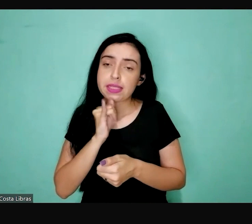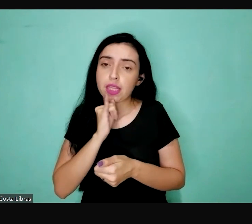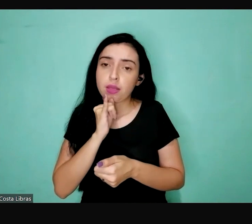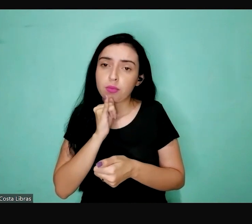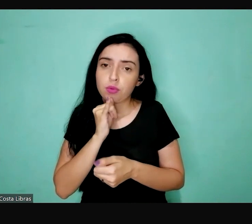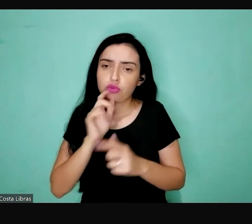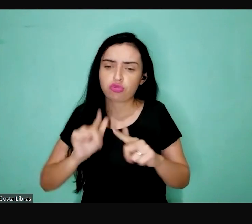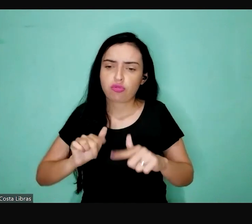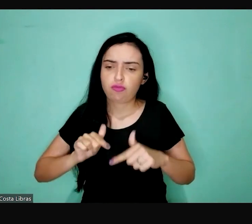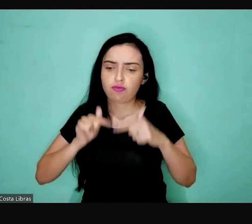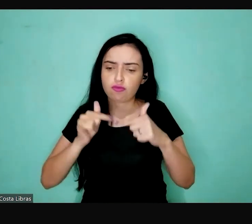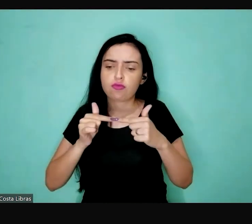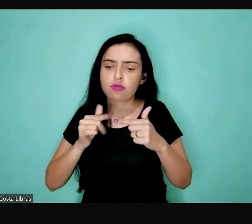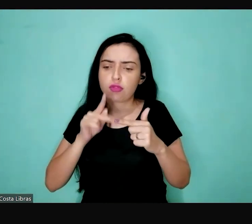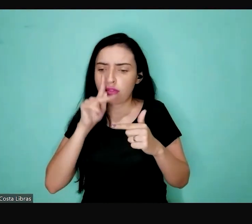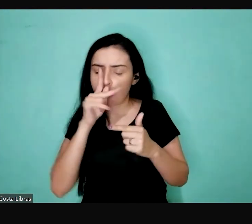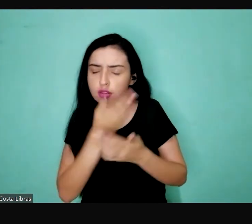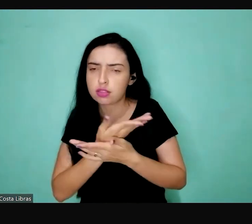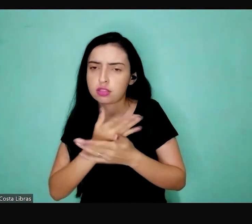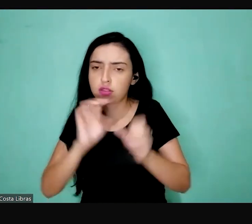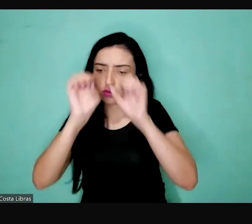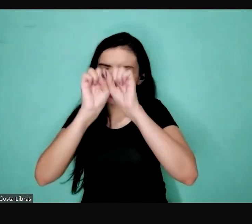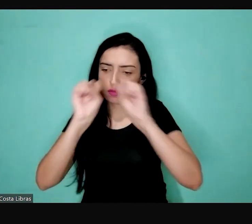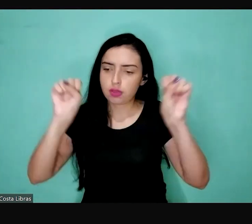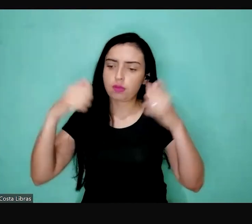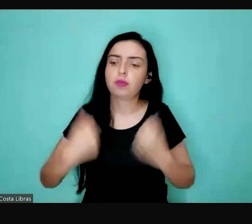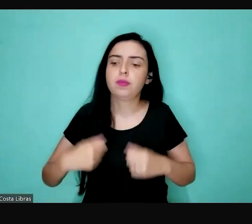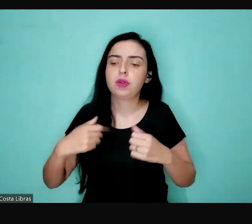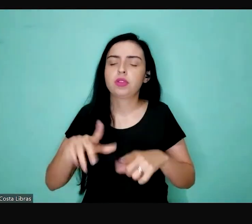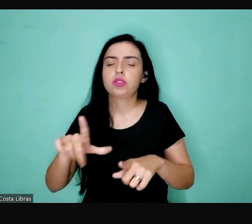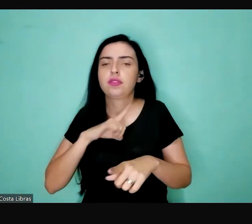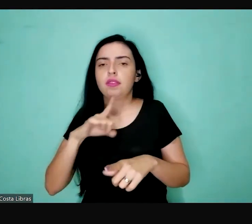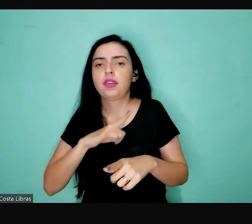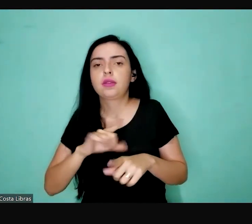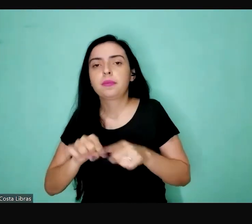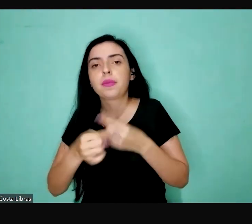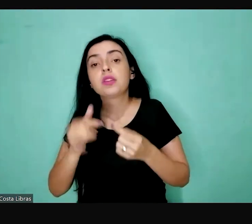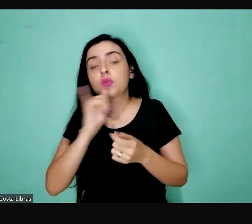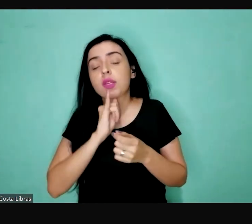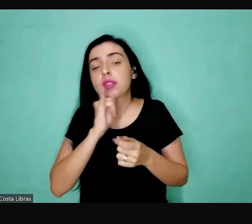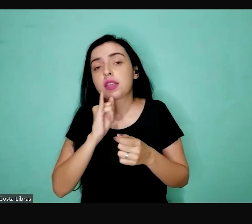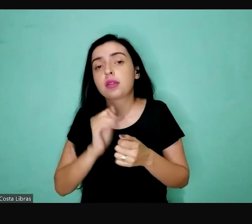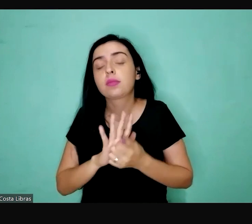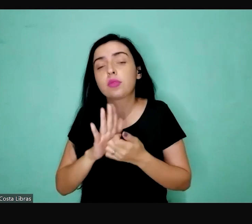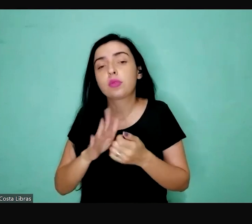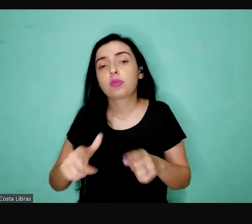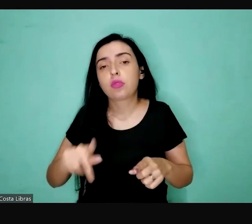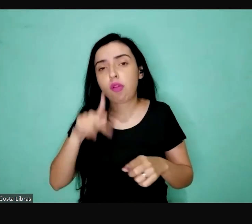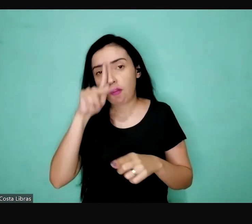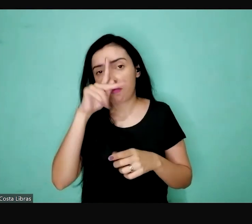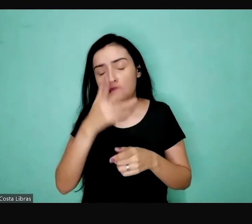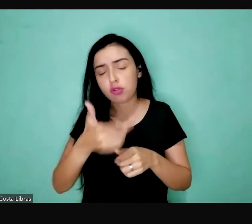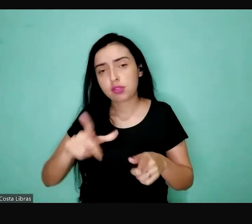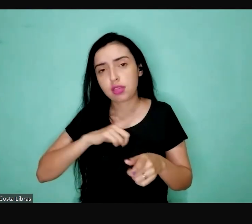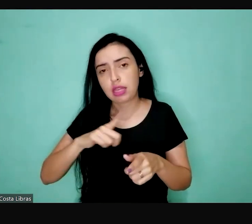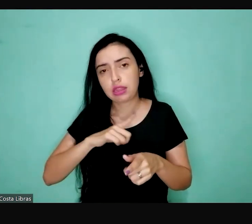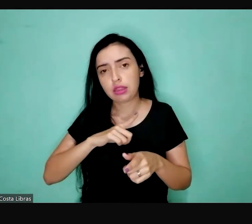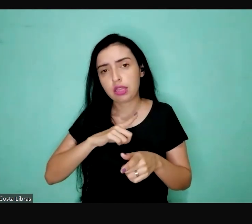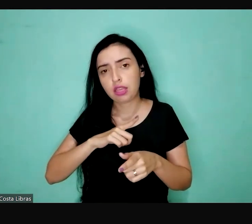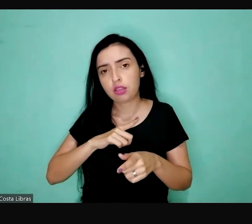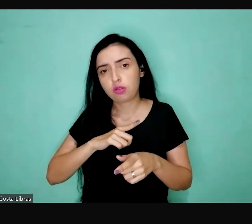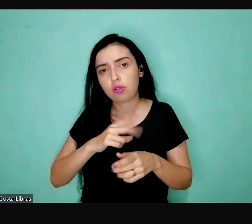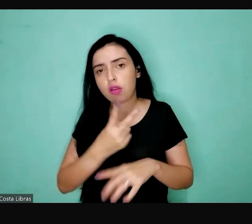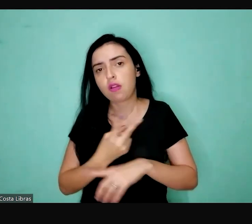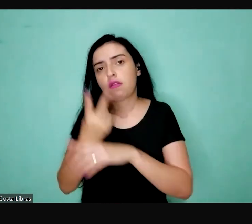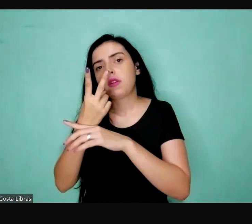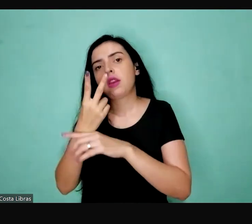que pode ter o Tribunal Constitucional, mas também é um exemplo da força que tem o valor da